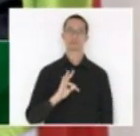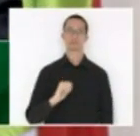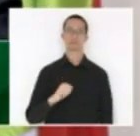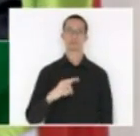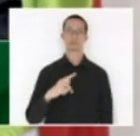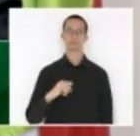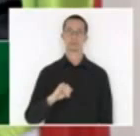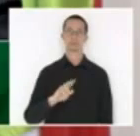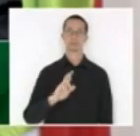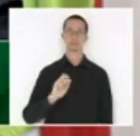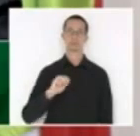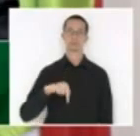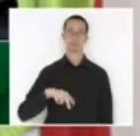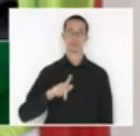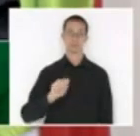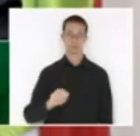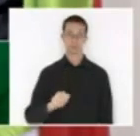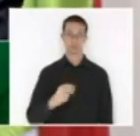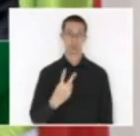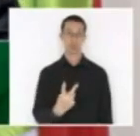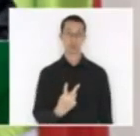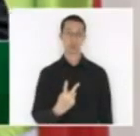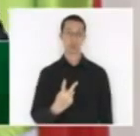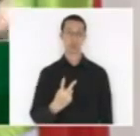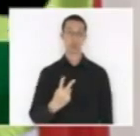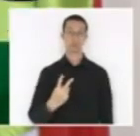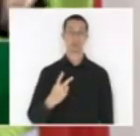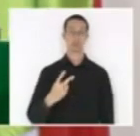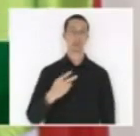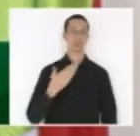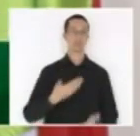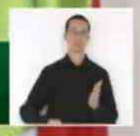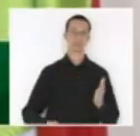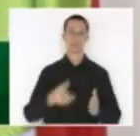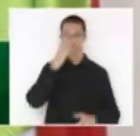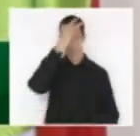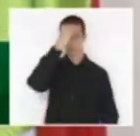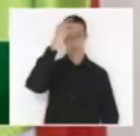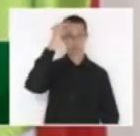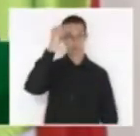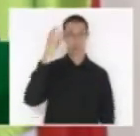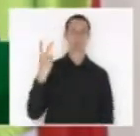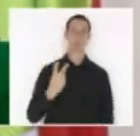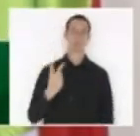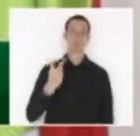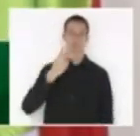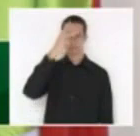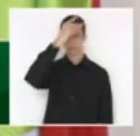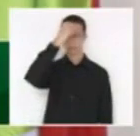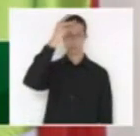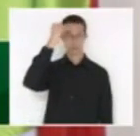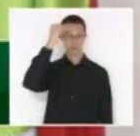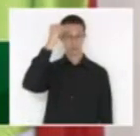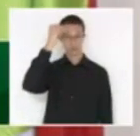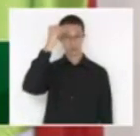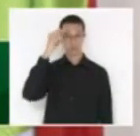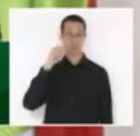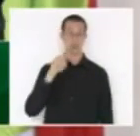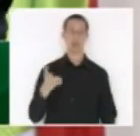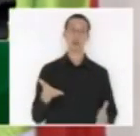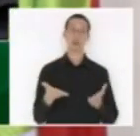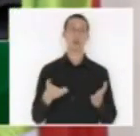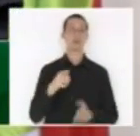candidatos derrotados a prefeito e vice de São João do Oeste estão lá acomodados na regional